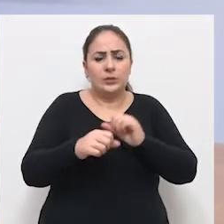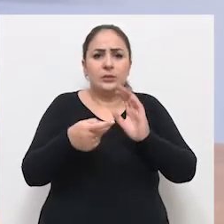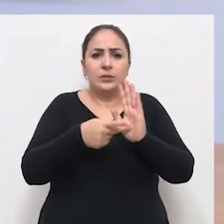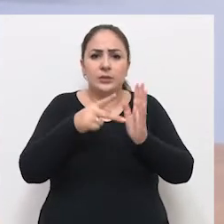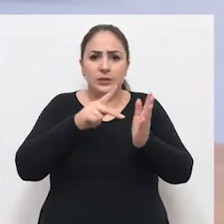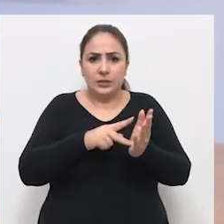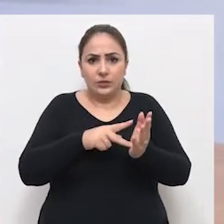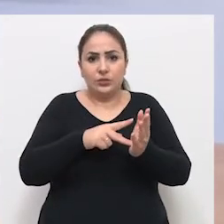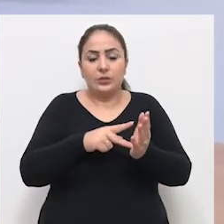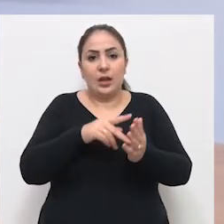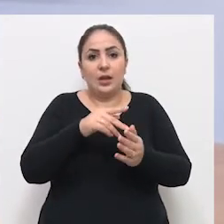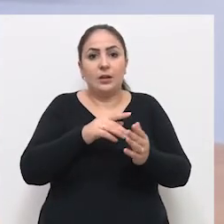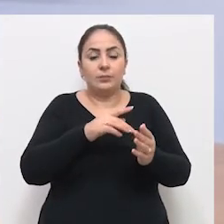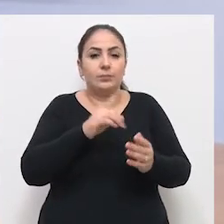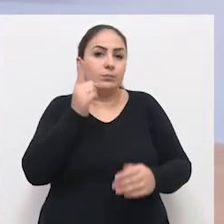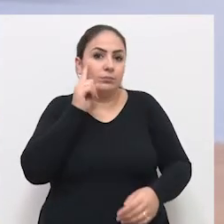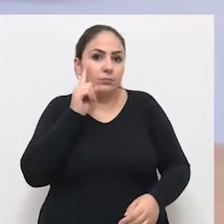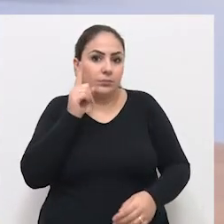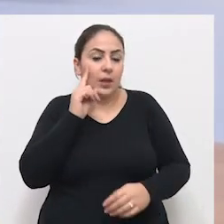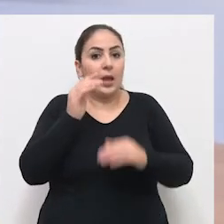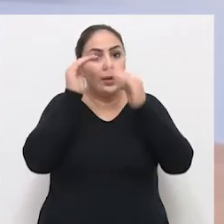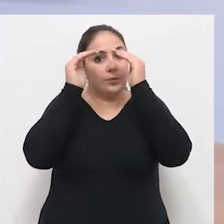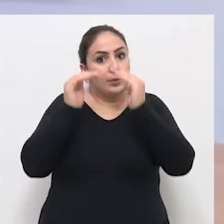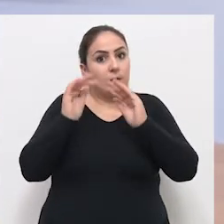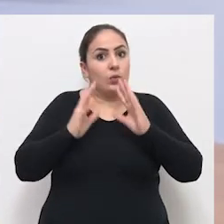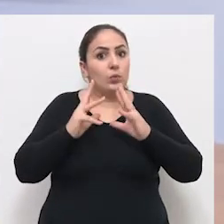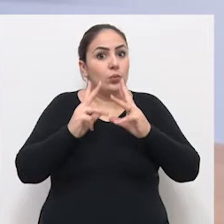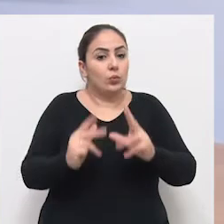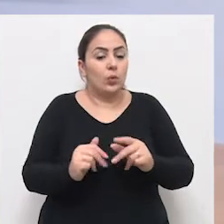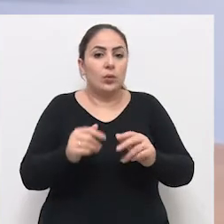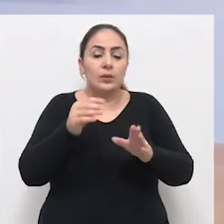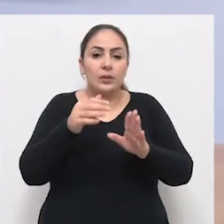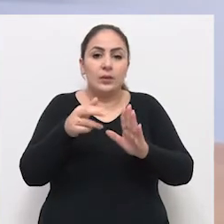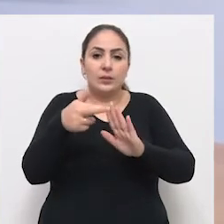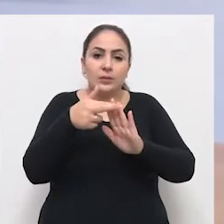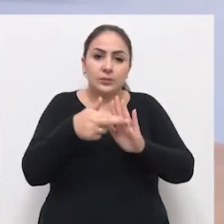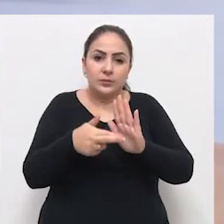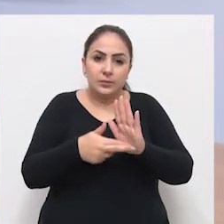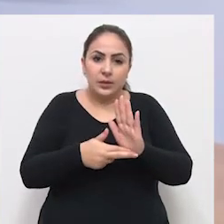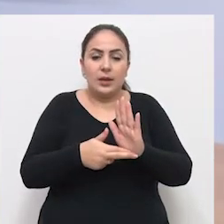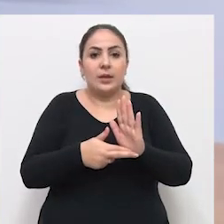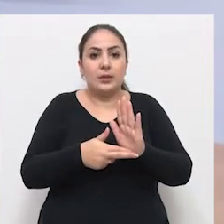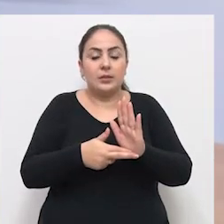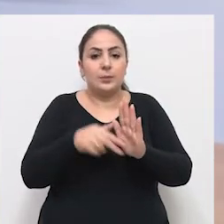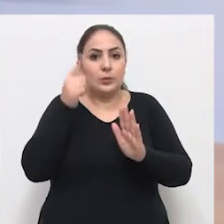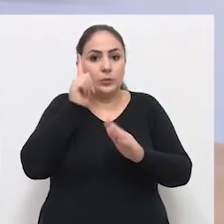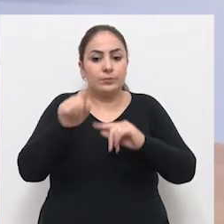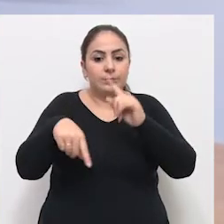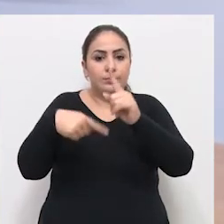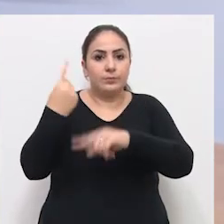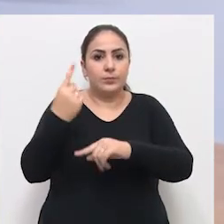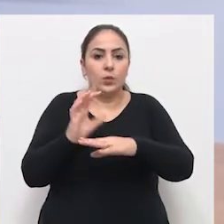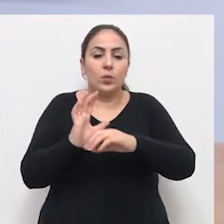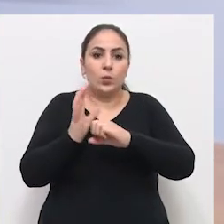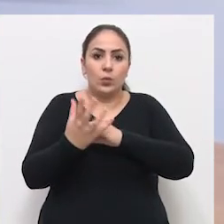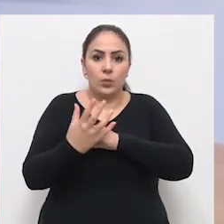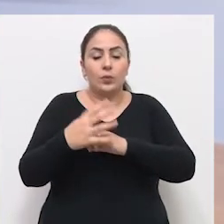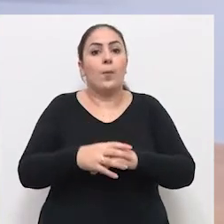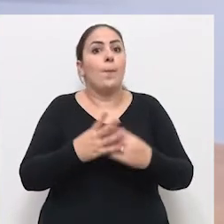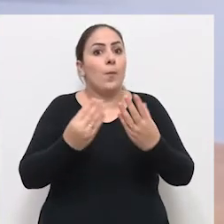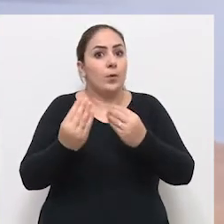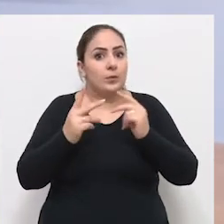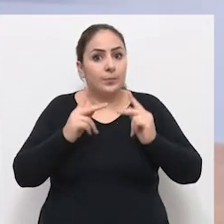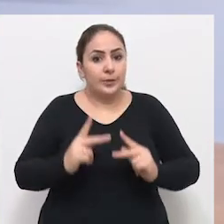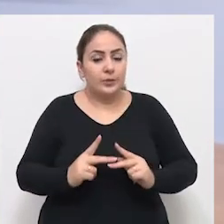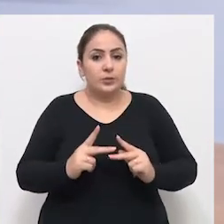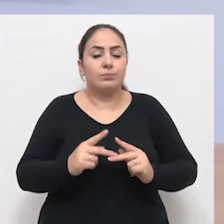de mudanças significativas na rotina. Respeitando todas as recomendações para o enfrentamento da